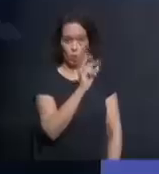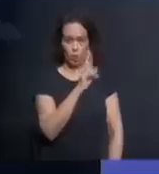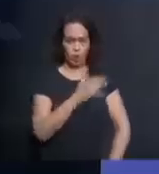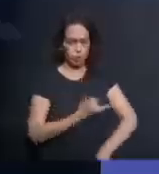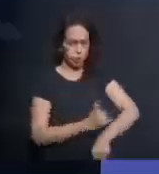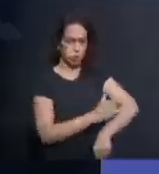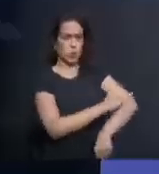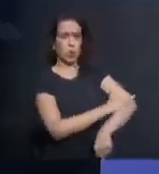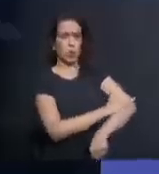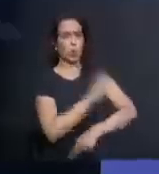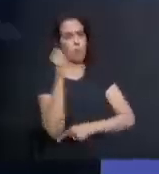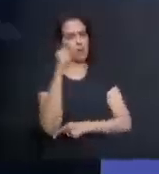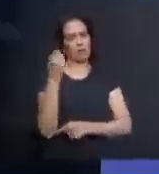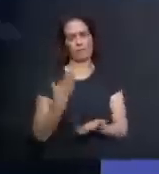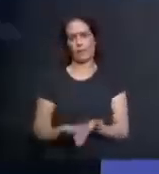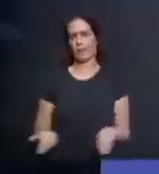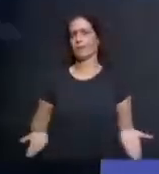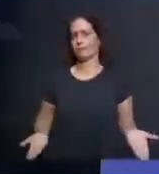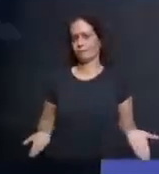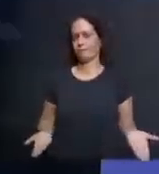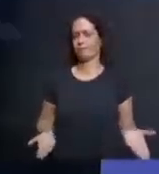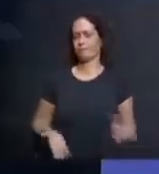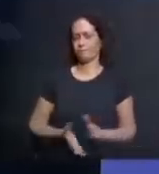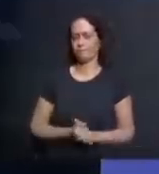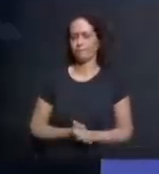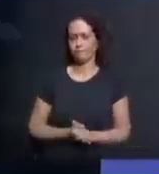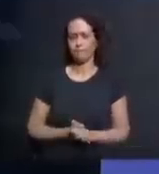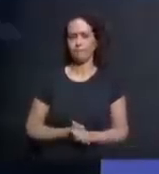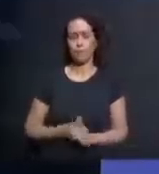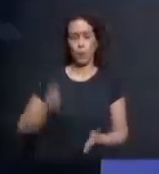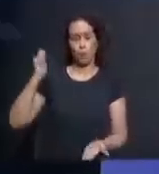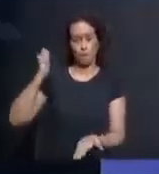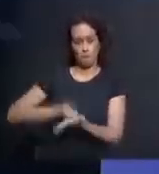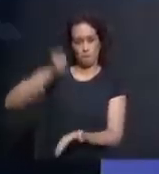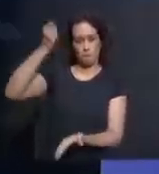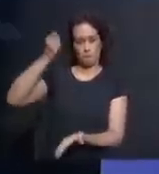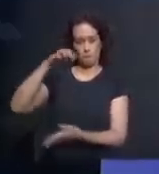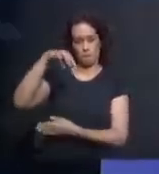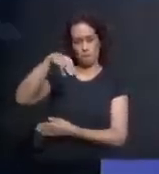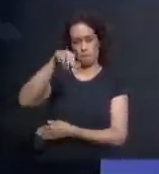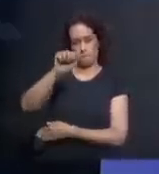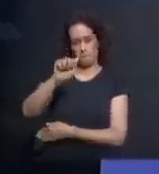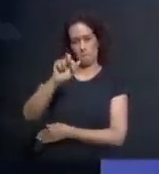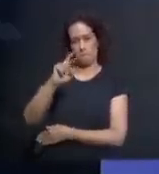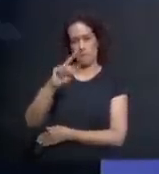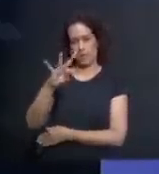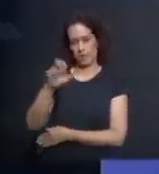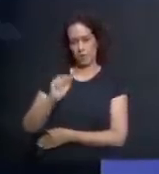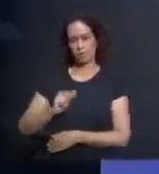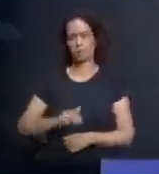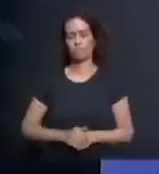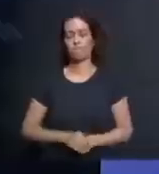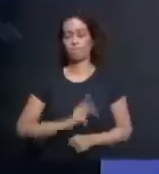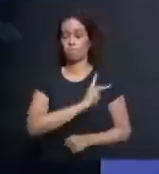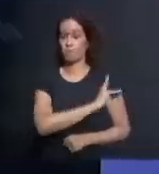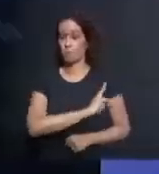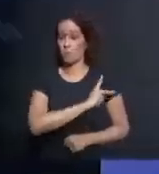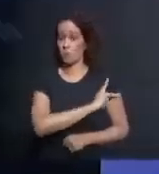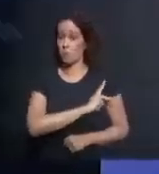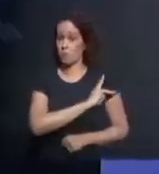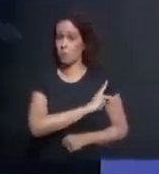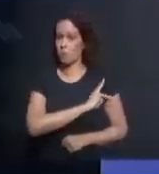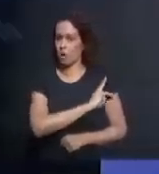Paulo era mestre, mas mais tarde ele se descobriu como? Como? Então, três conclusões.